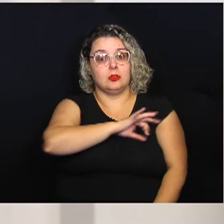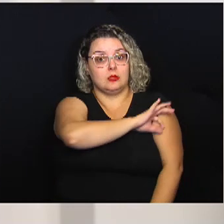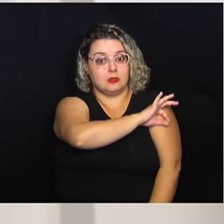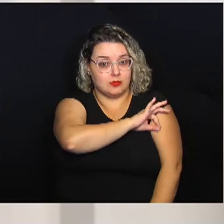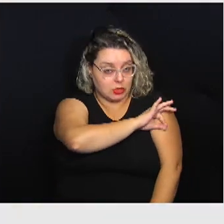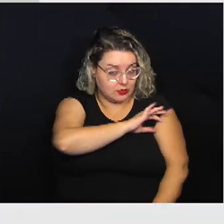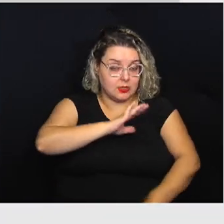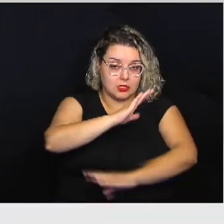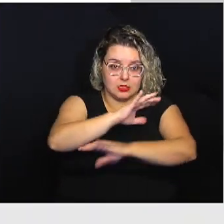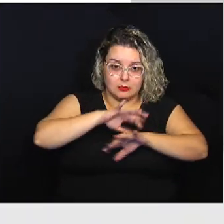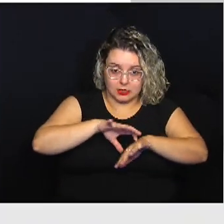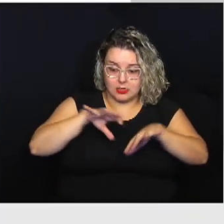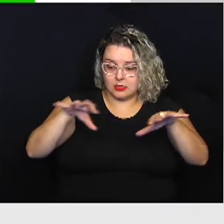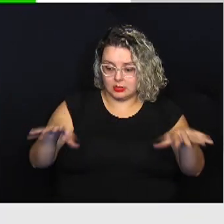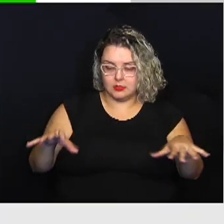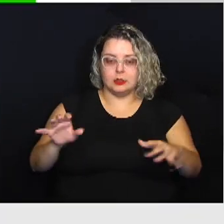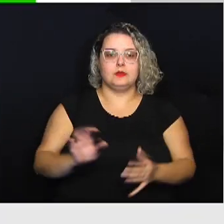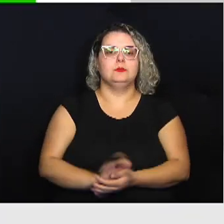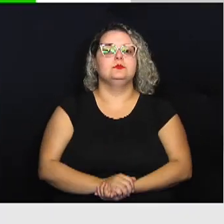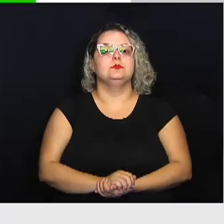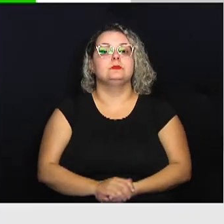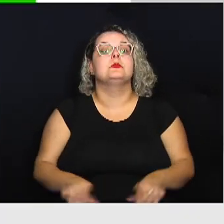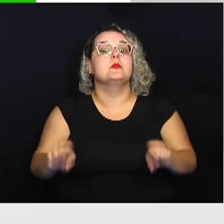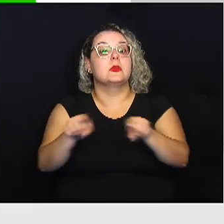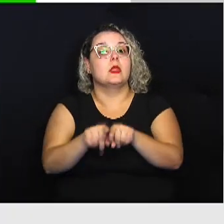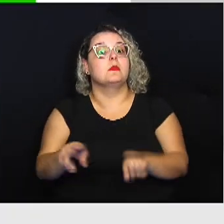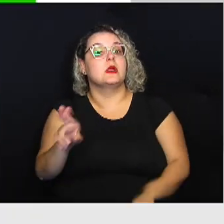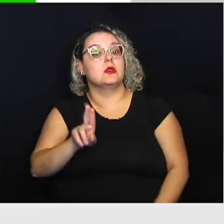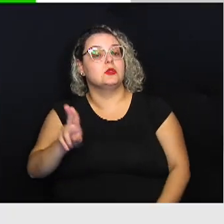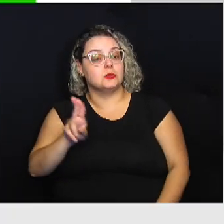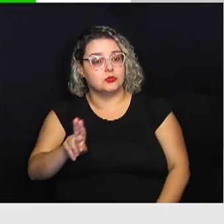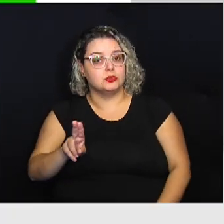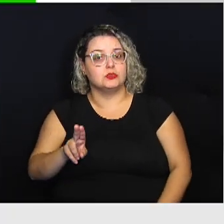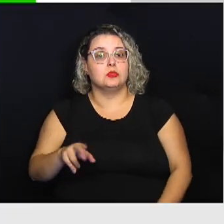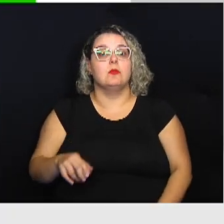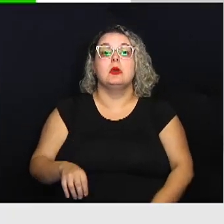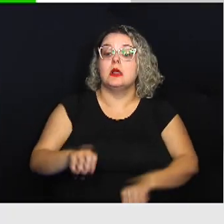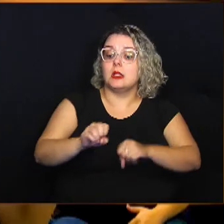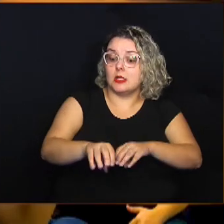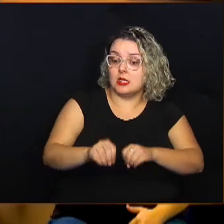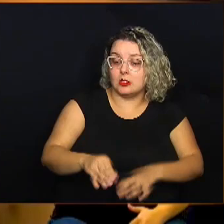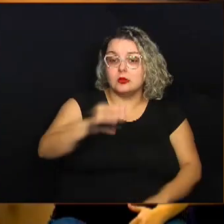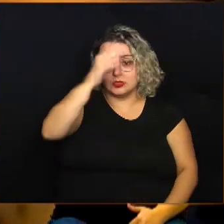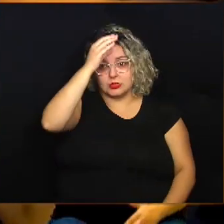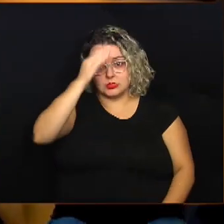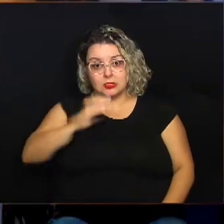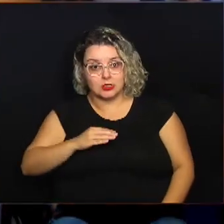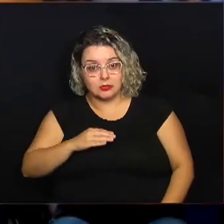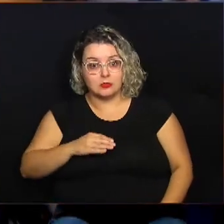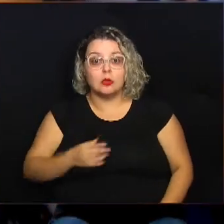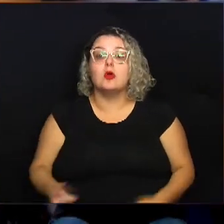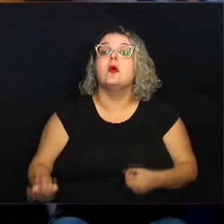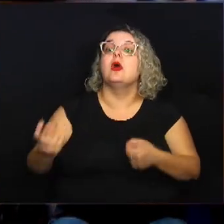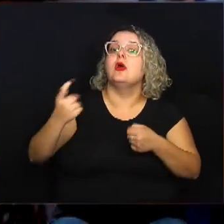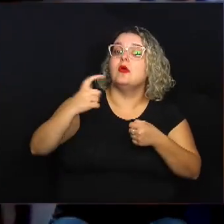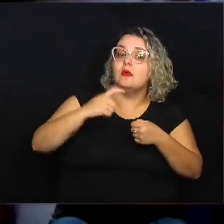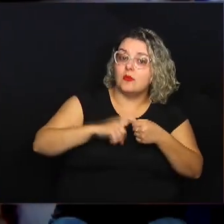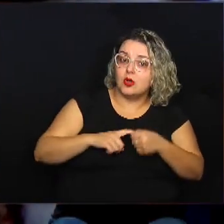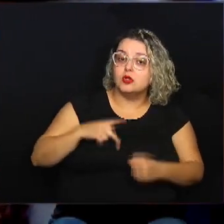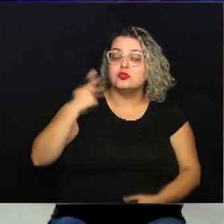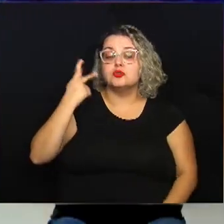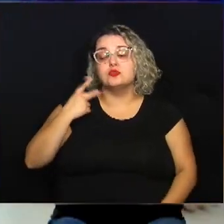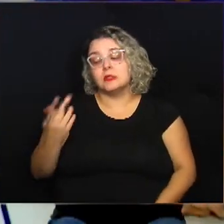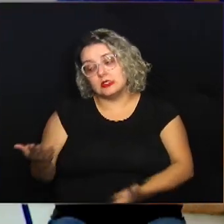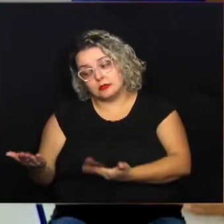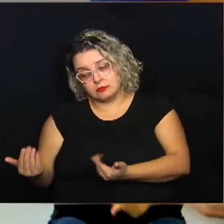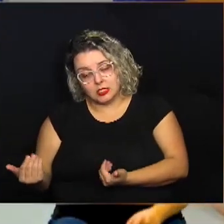Câmara Municipal. Então, também foram implementadas ações que passam pela educação e cidadania, com a retomada do Parlamento Jovem,